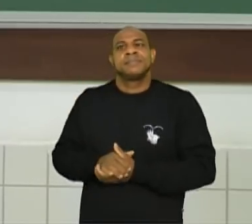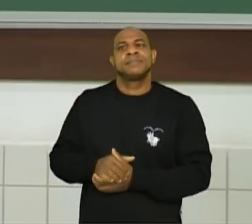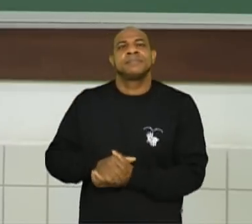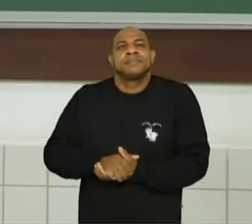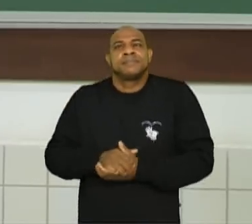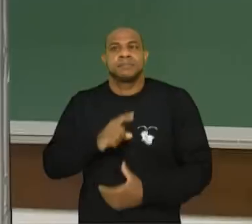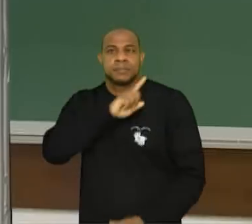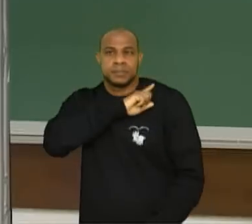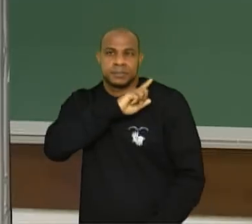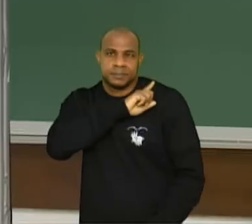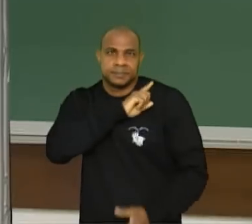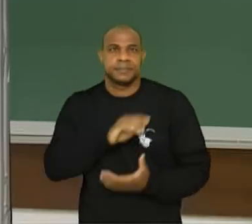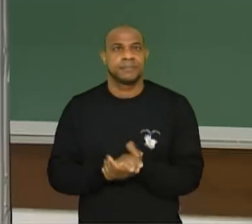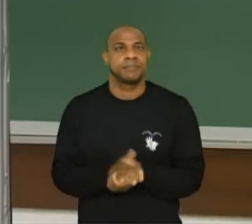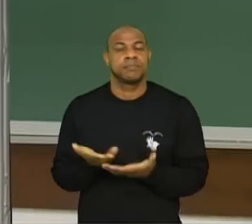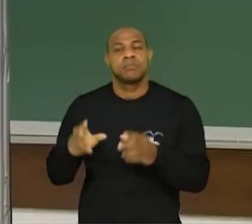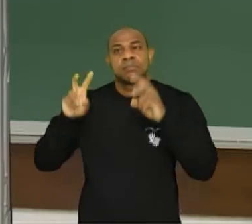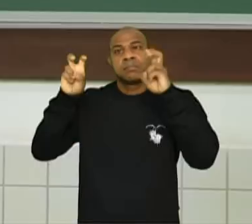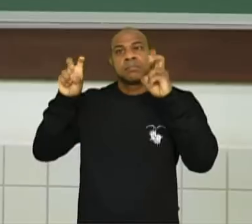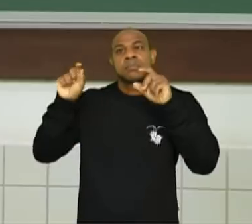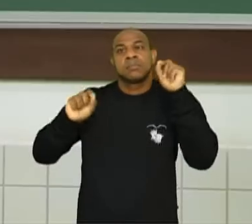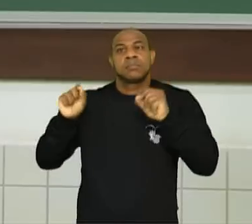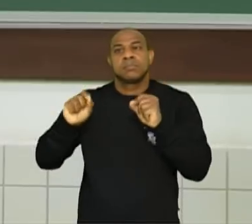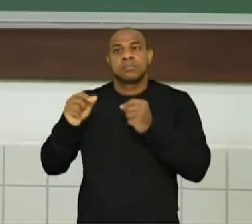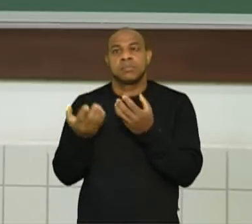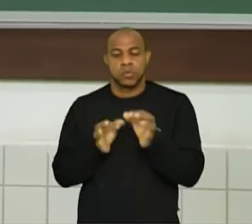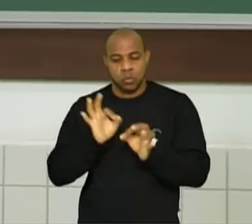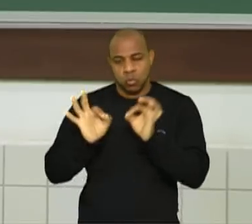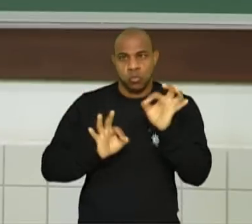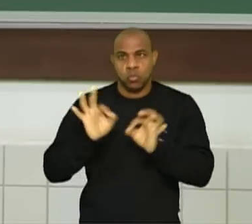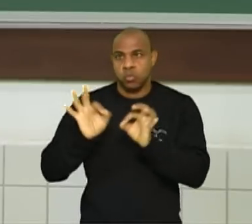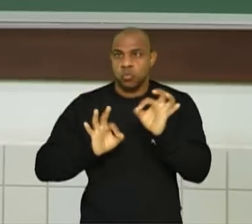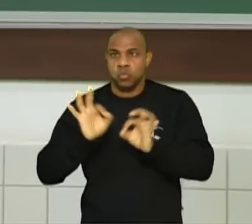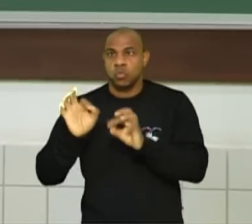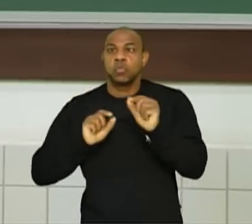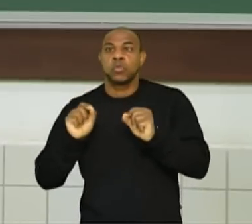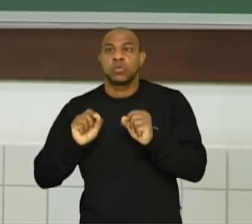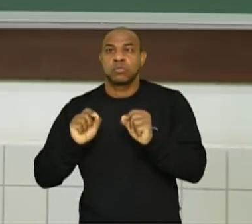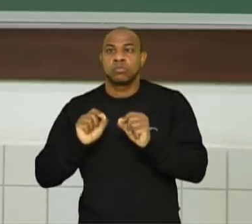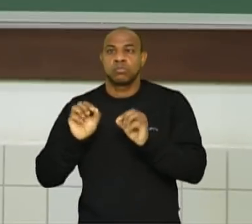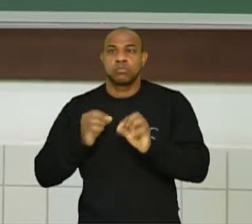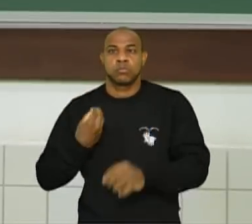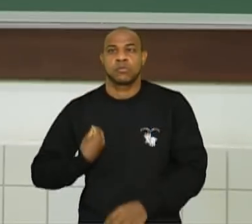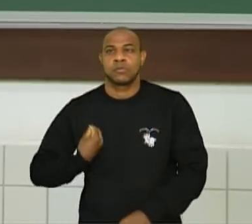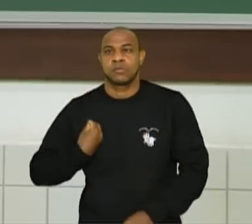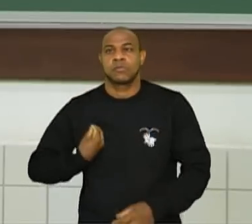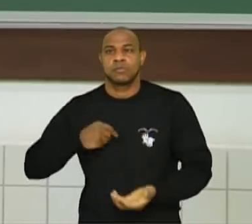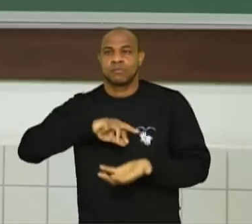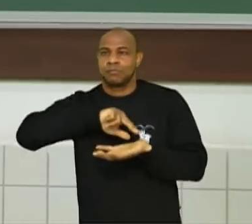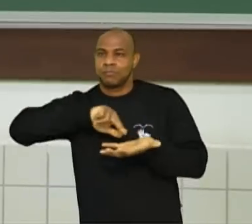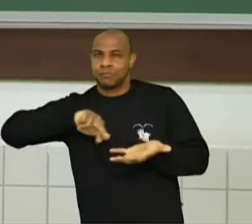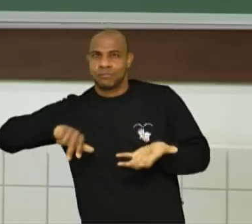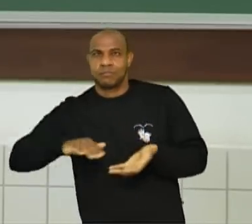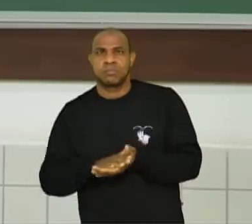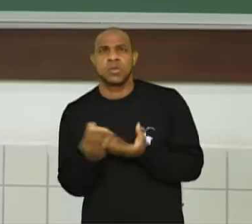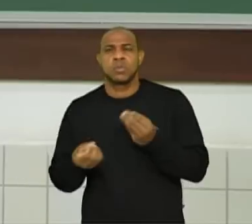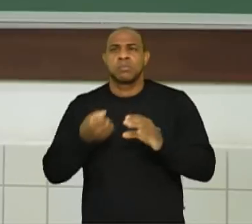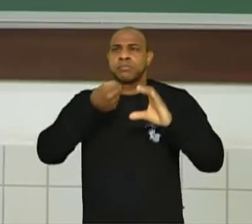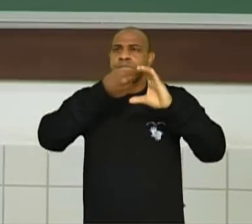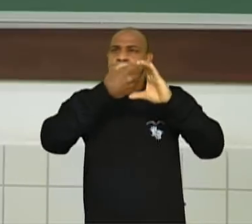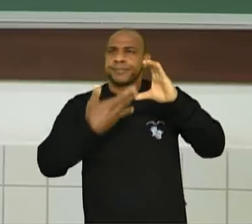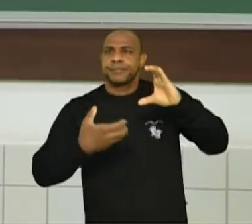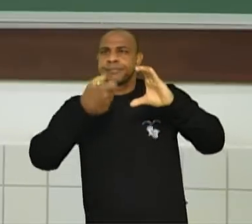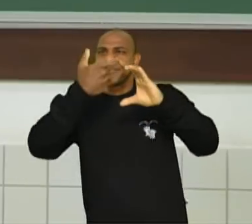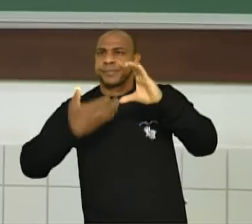para vocês hoje o tema níveis de organização dos seres vivos. Beleza, de que maneira que a gente classifica esses seres vivos,